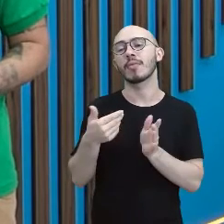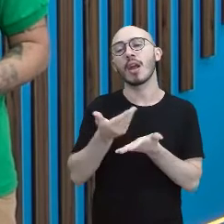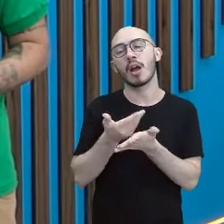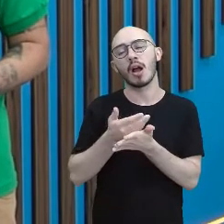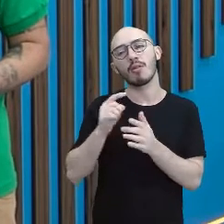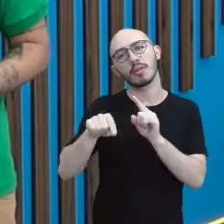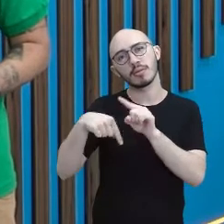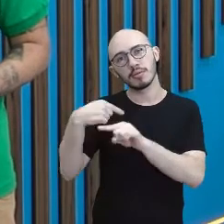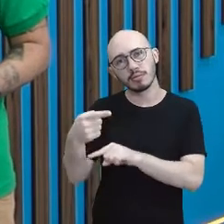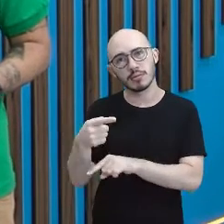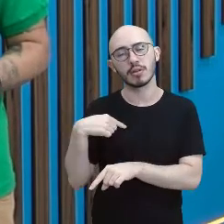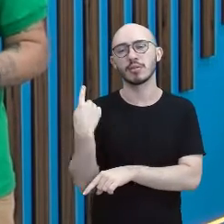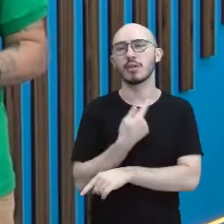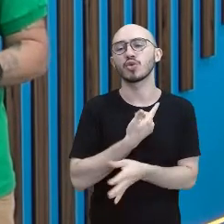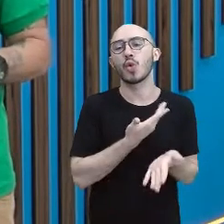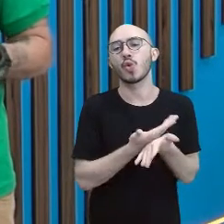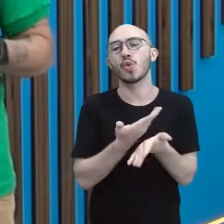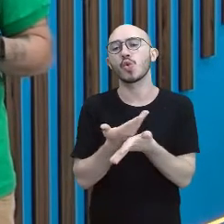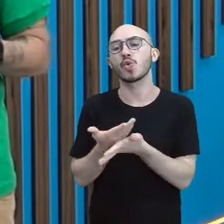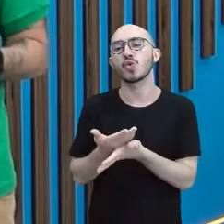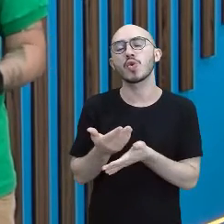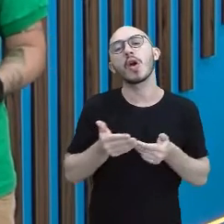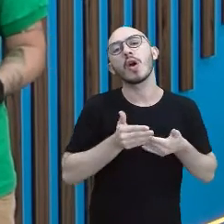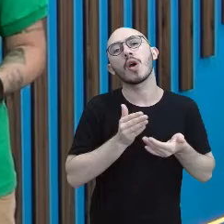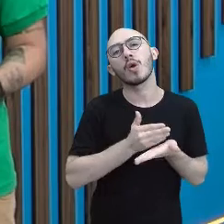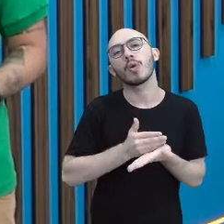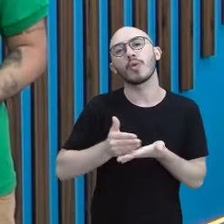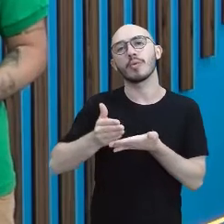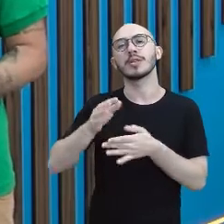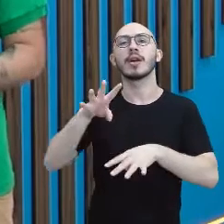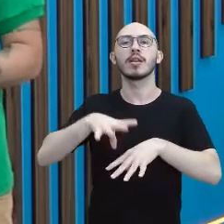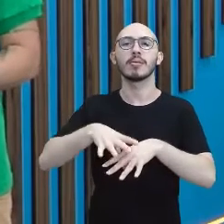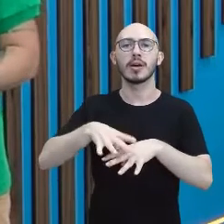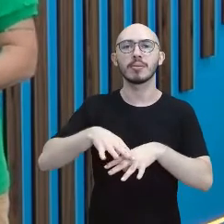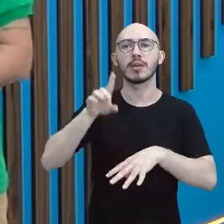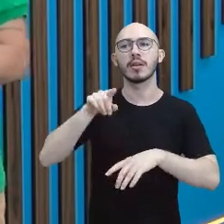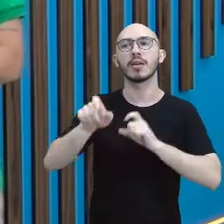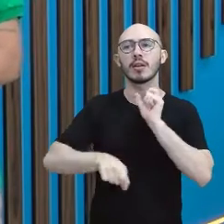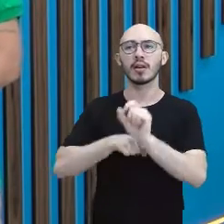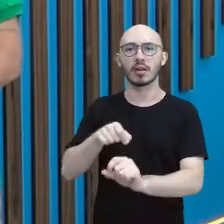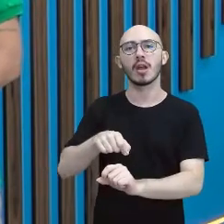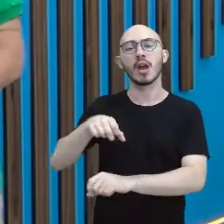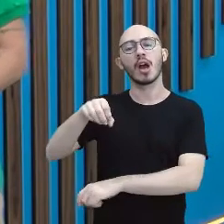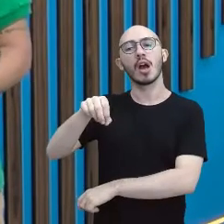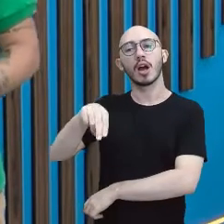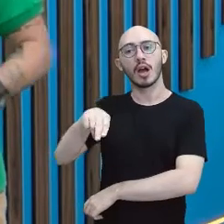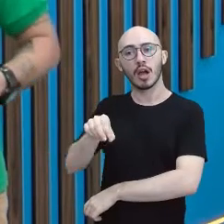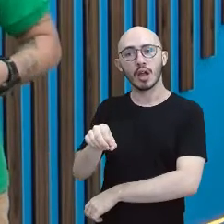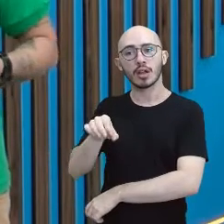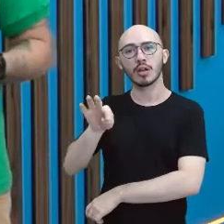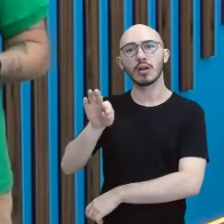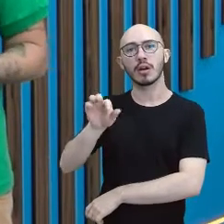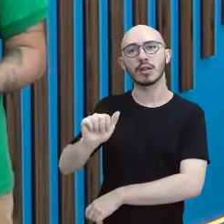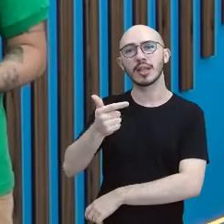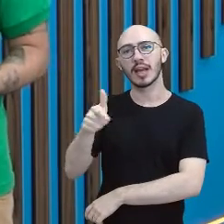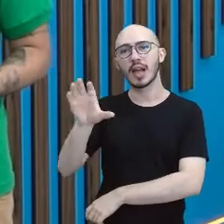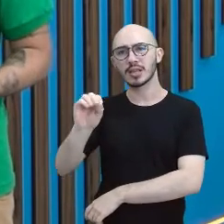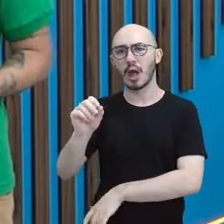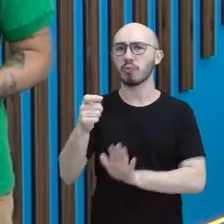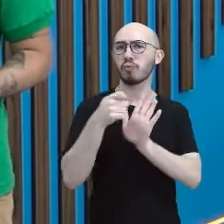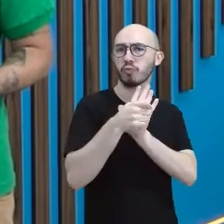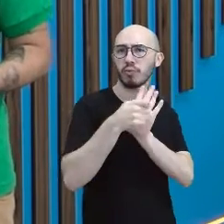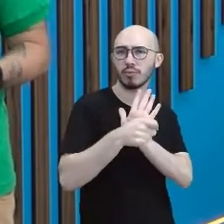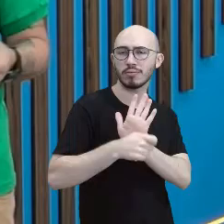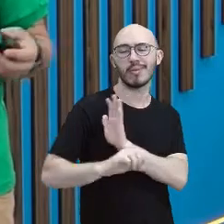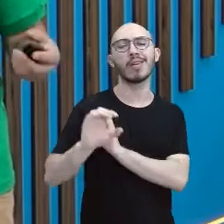aula, a gente vai começar a estudar o que a gente conhece na matemática como notação científica. Ou seja, esses números